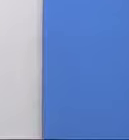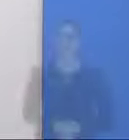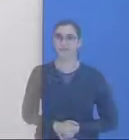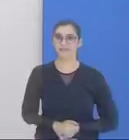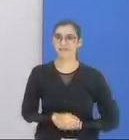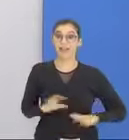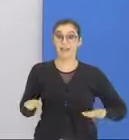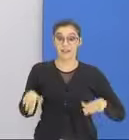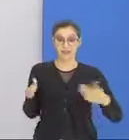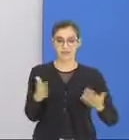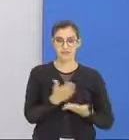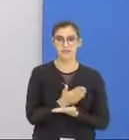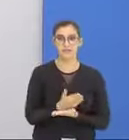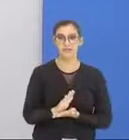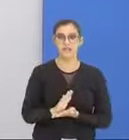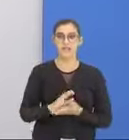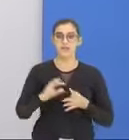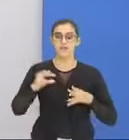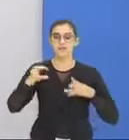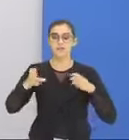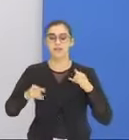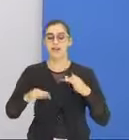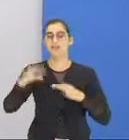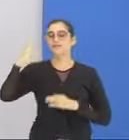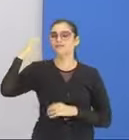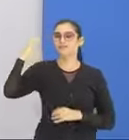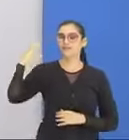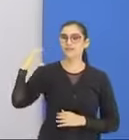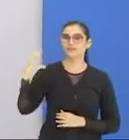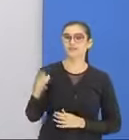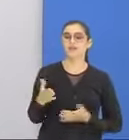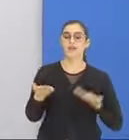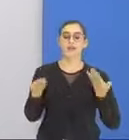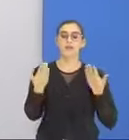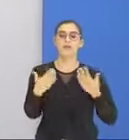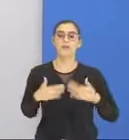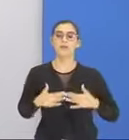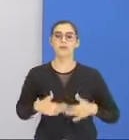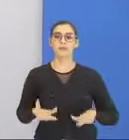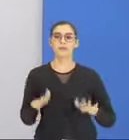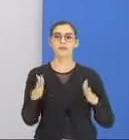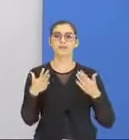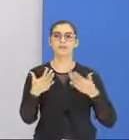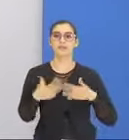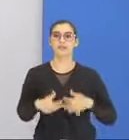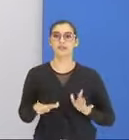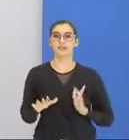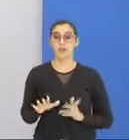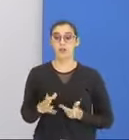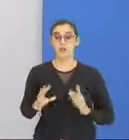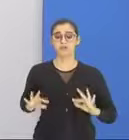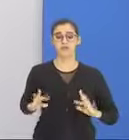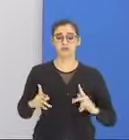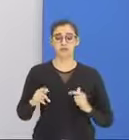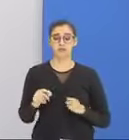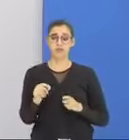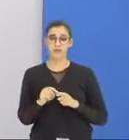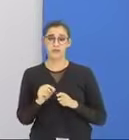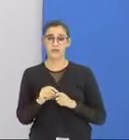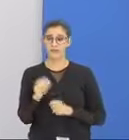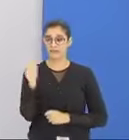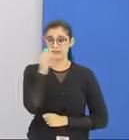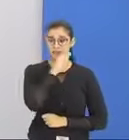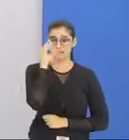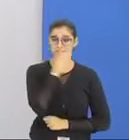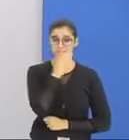Então vamos lá, vamos falar um pouquinho de ciência, com calma. Você sabe que tudo que é feito com pressa não fica muito legal não, sabia?